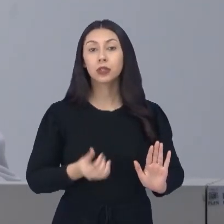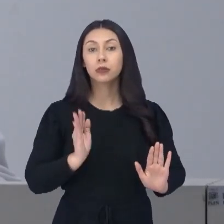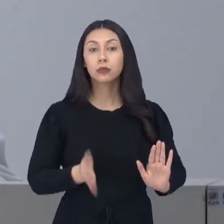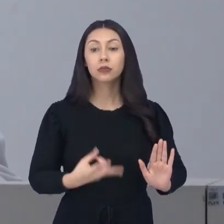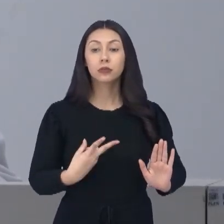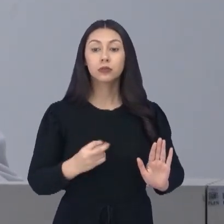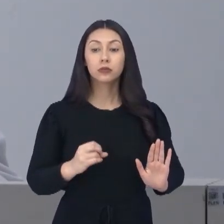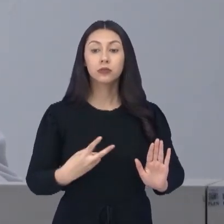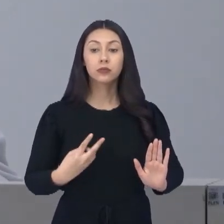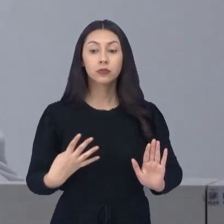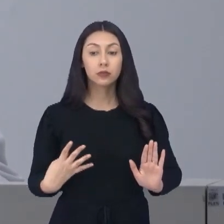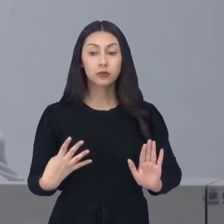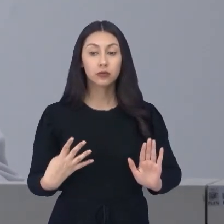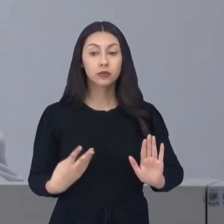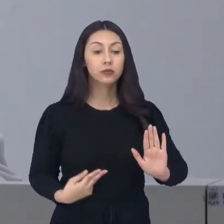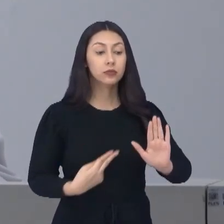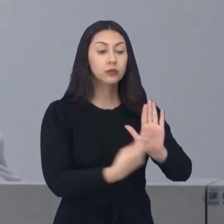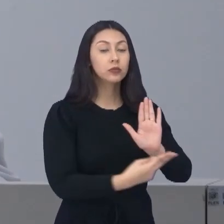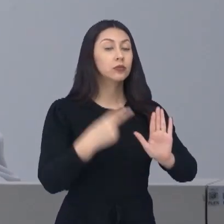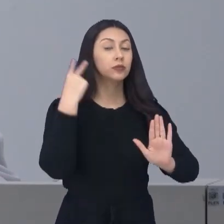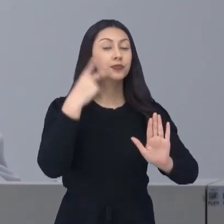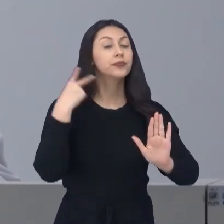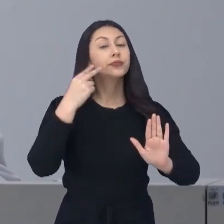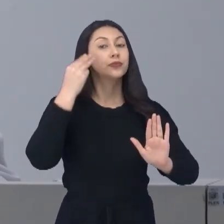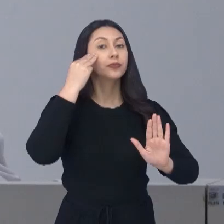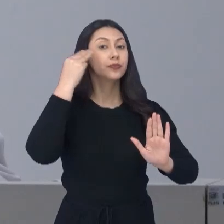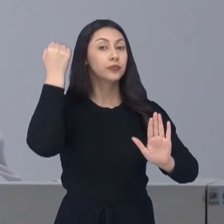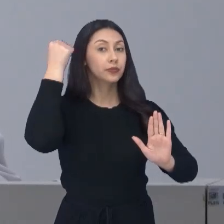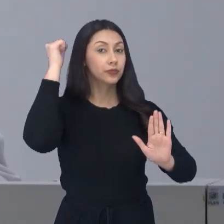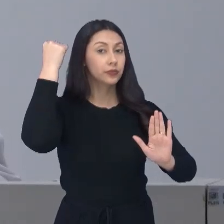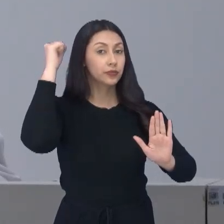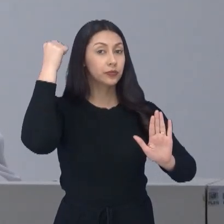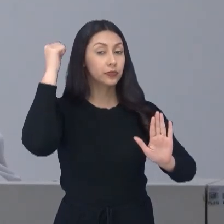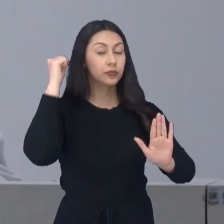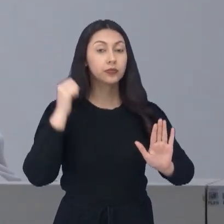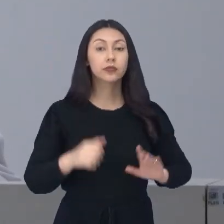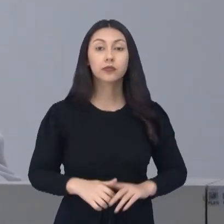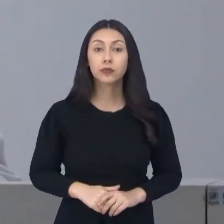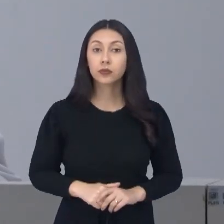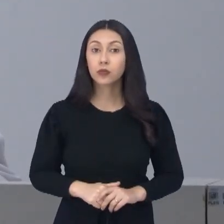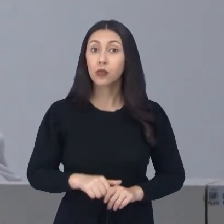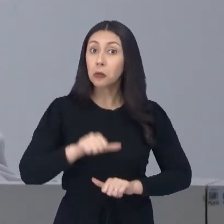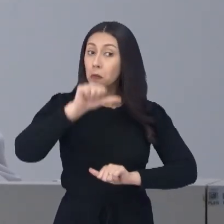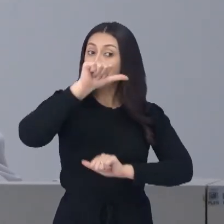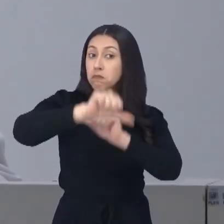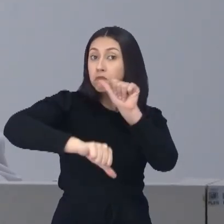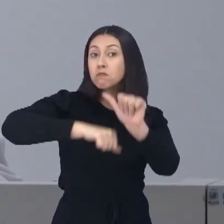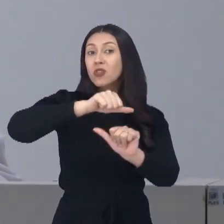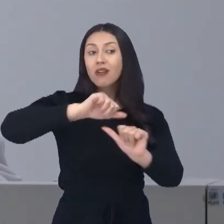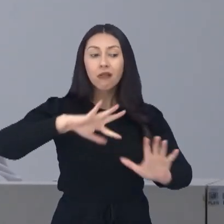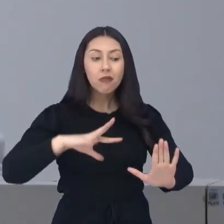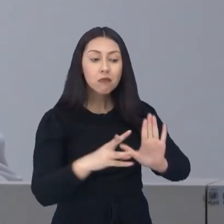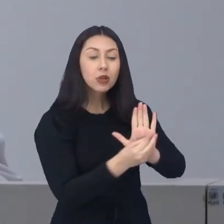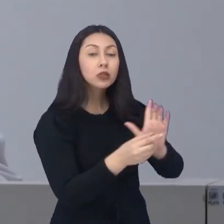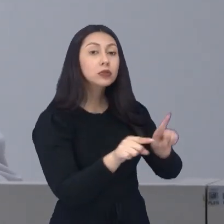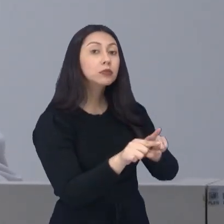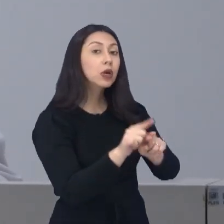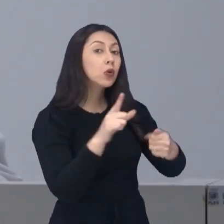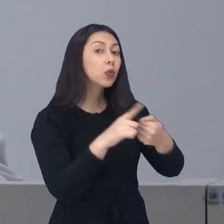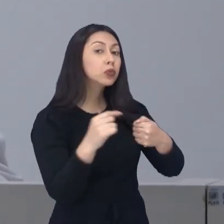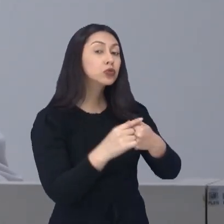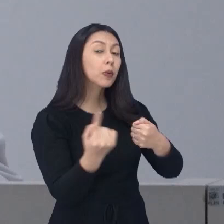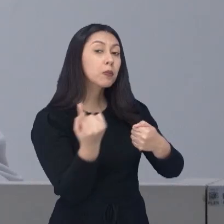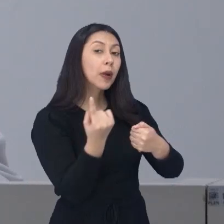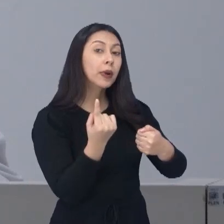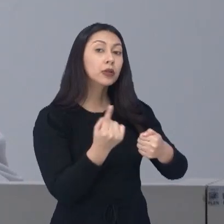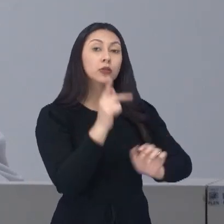336/2024. Autoria, vereador Marcão da Academia. Altera a emenda e o artigo 1º do projeto de lei